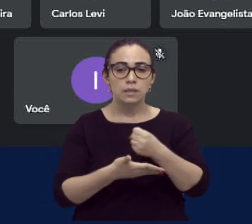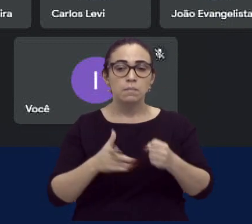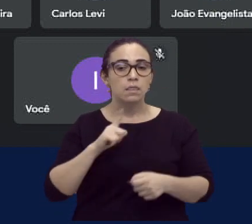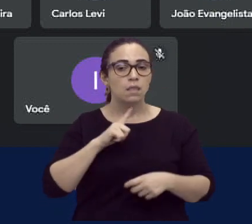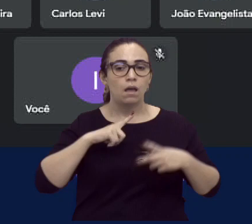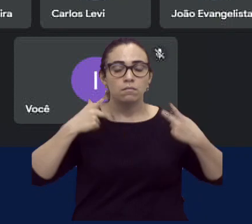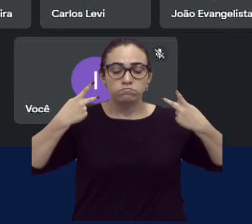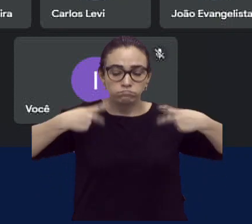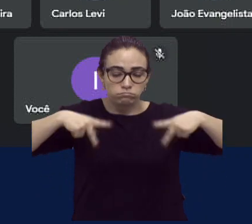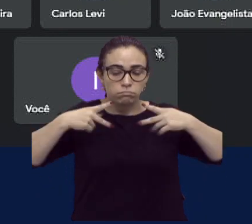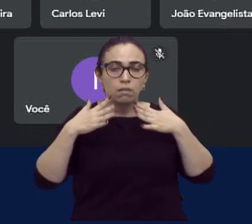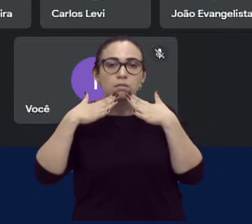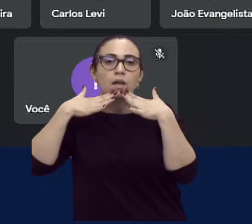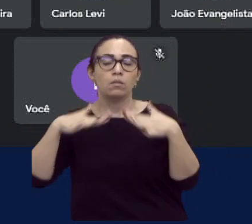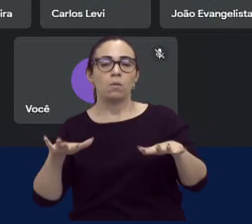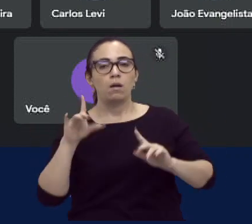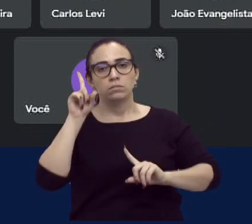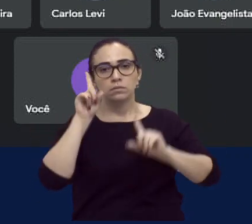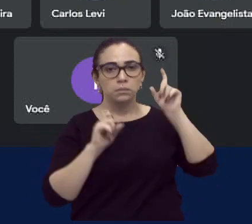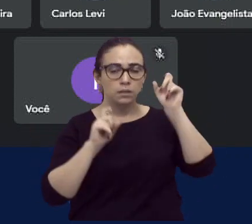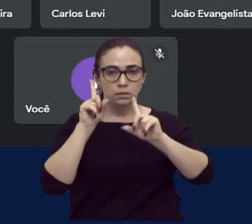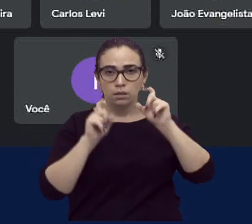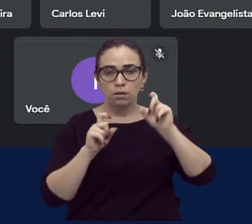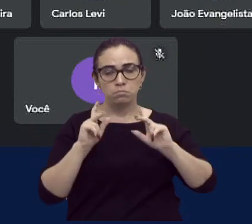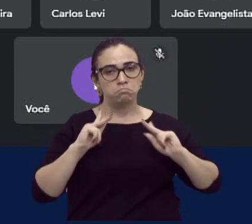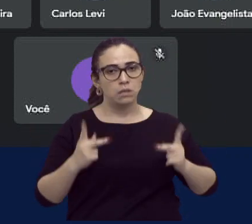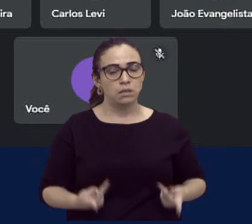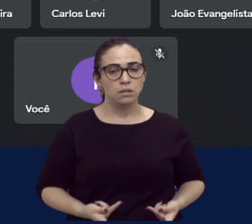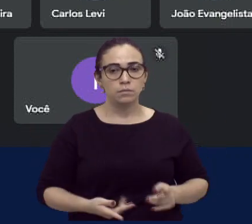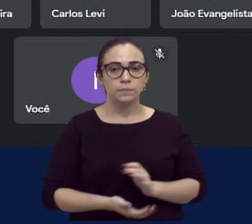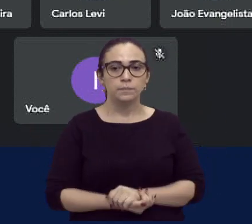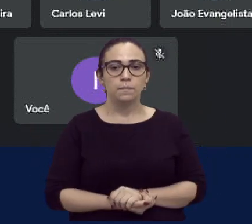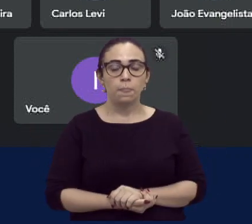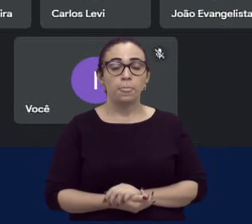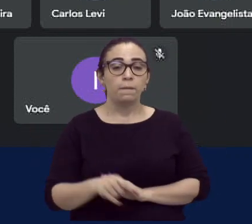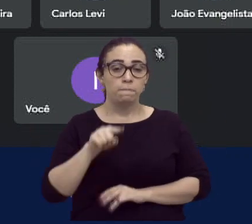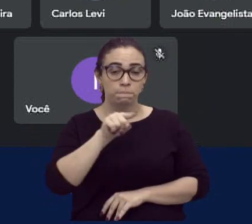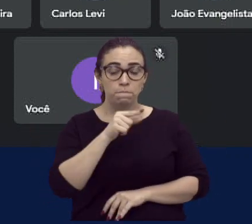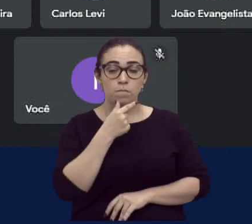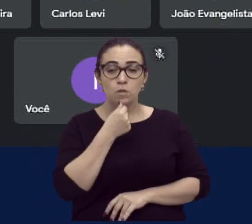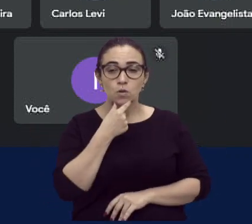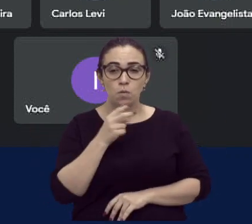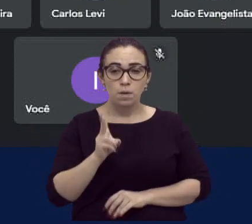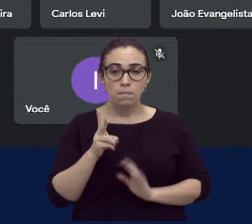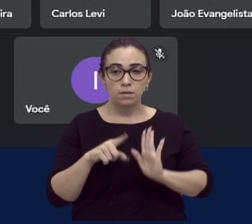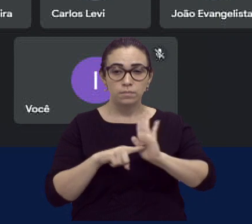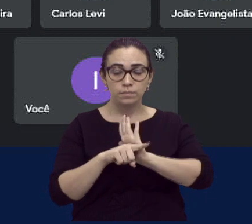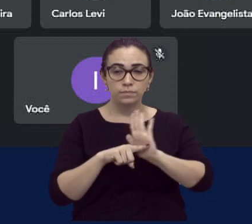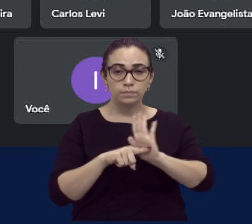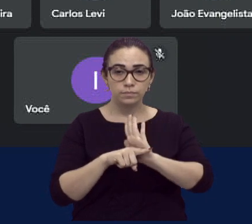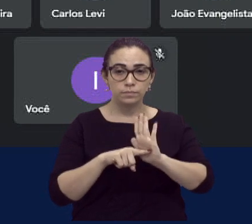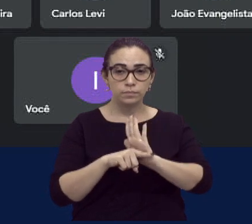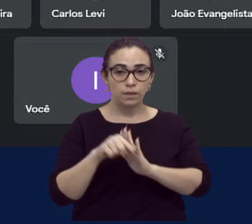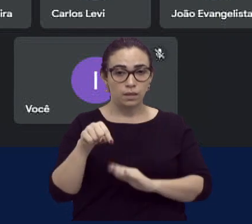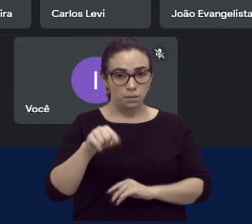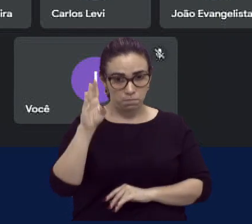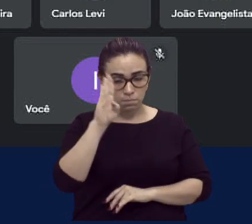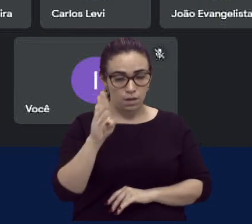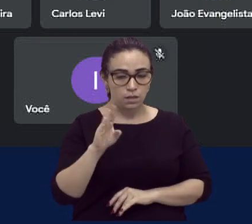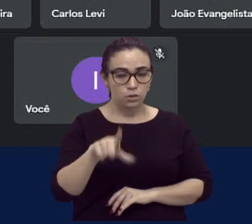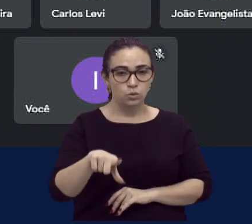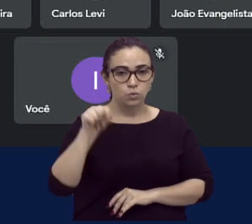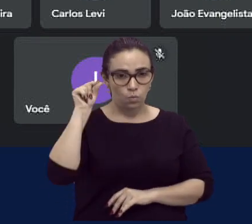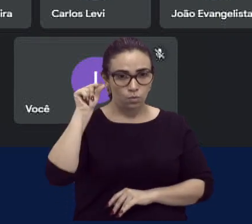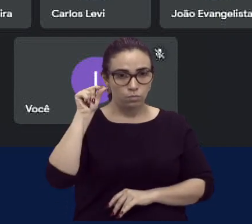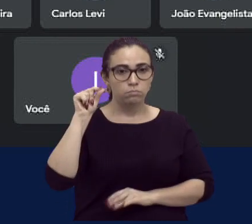e universais. Gente, é tão interessante que quando ele fez essa pesquisa, o Brasil foi um dos locais que ele fez